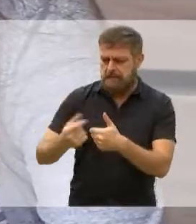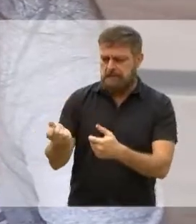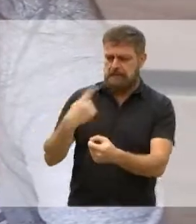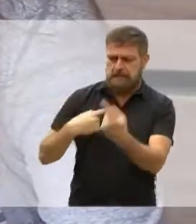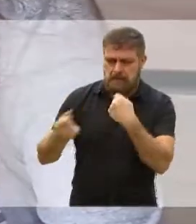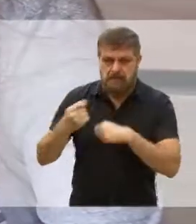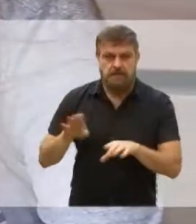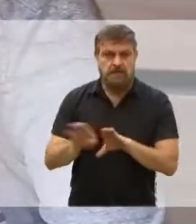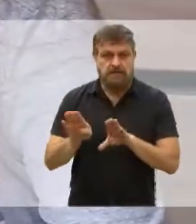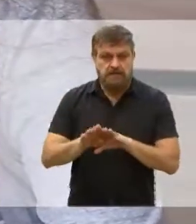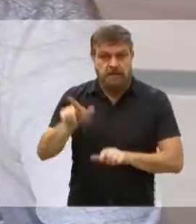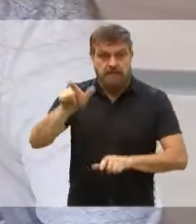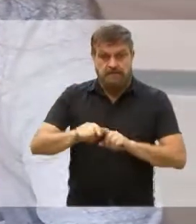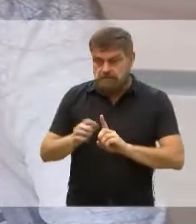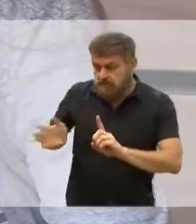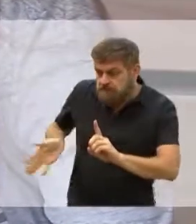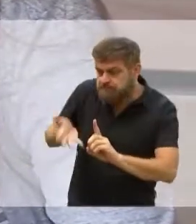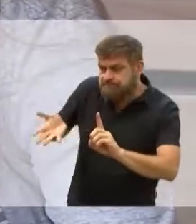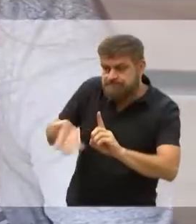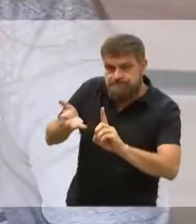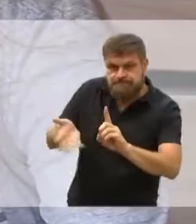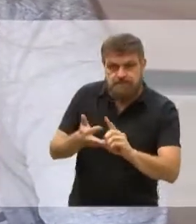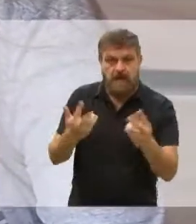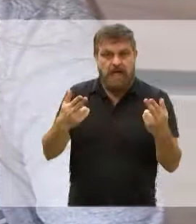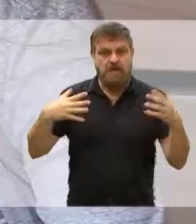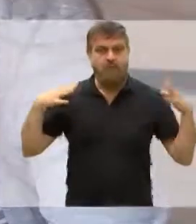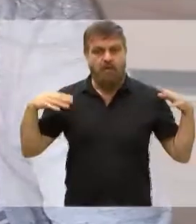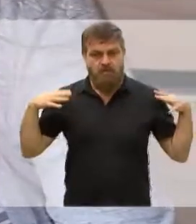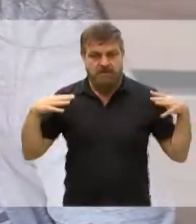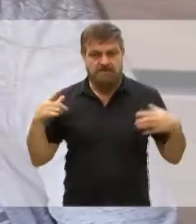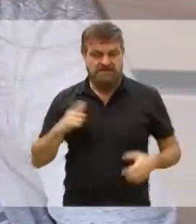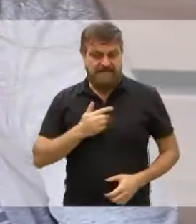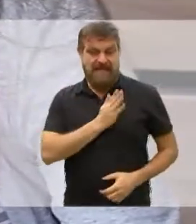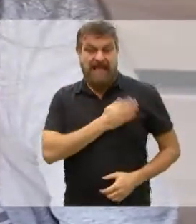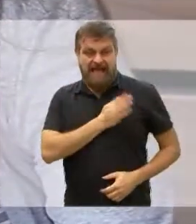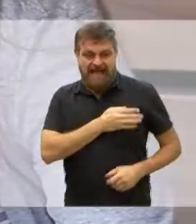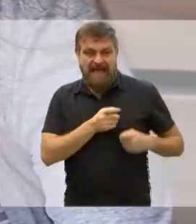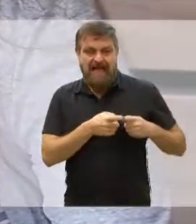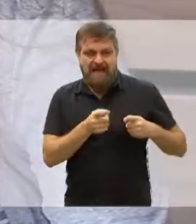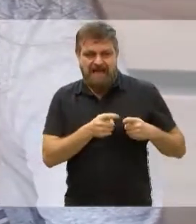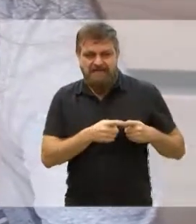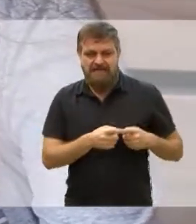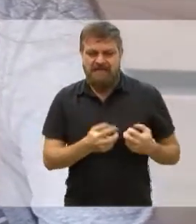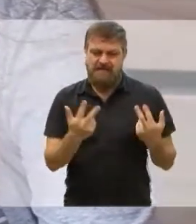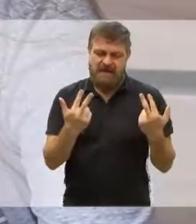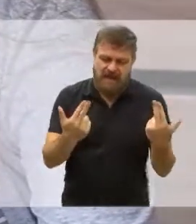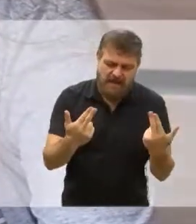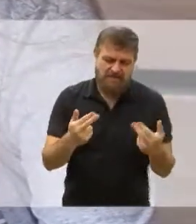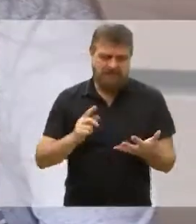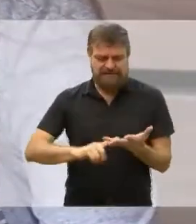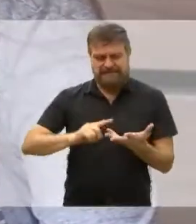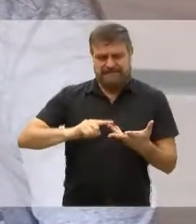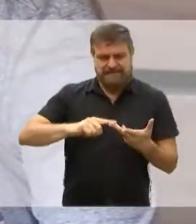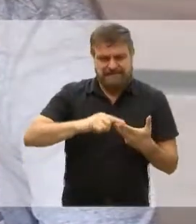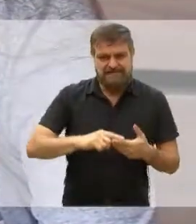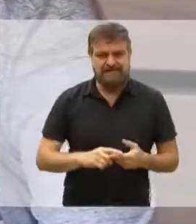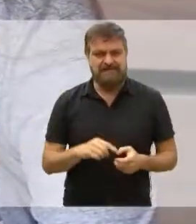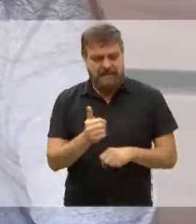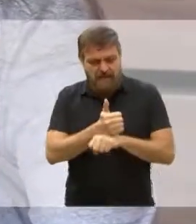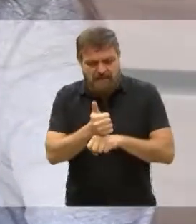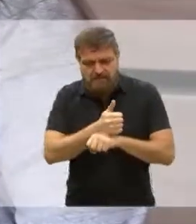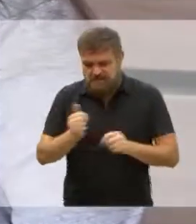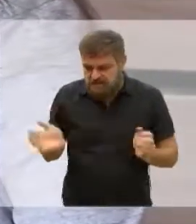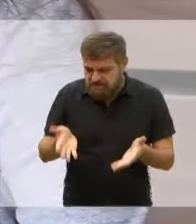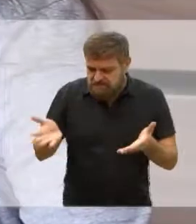desanimam, existem o que eu costumo falar de anjo, né? Então a cardiologista da Júlia é um dos nossos anjos, a Raquel é um dos nossos anjos,